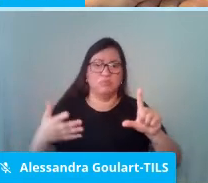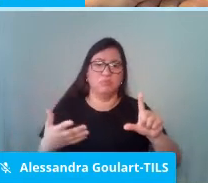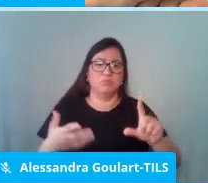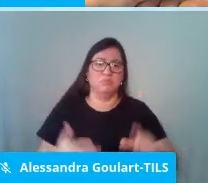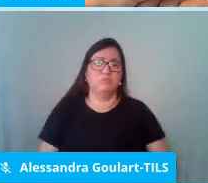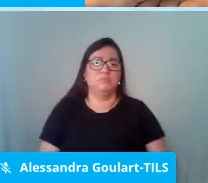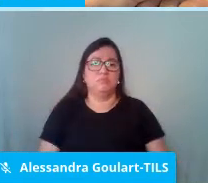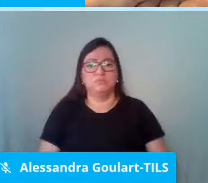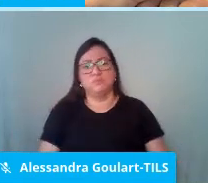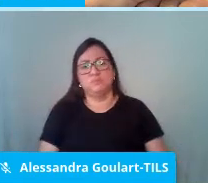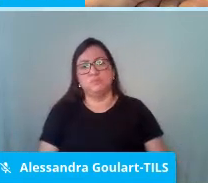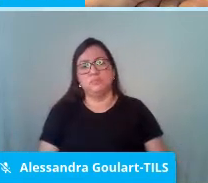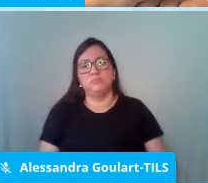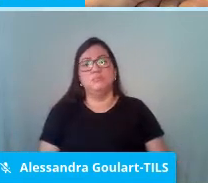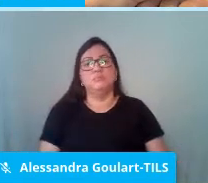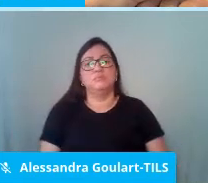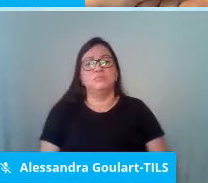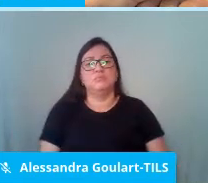E